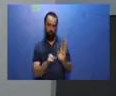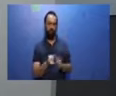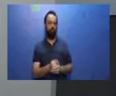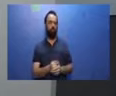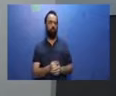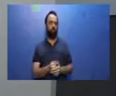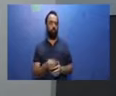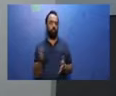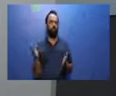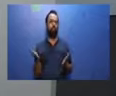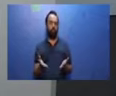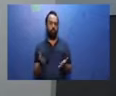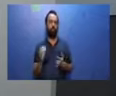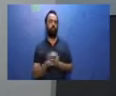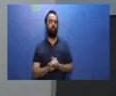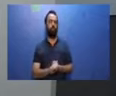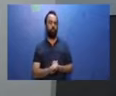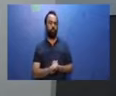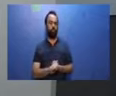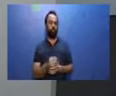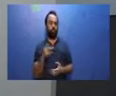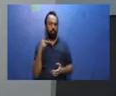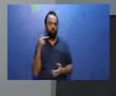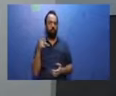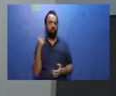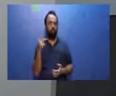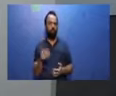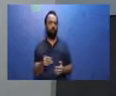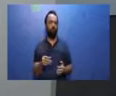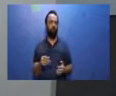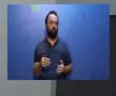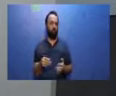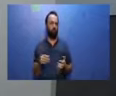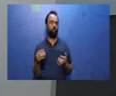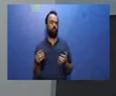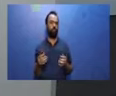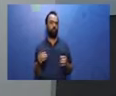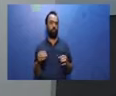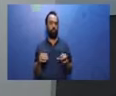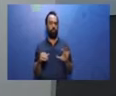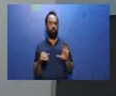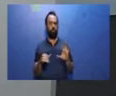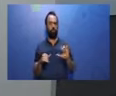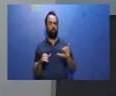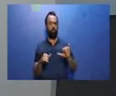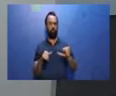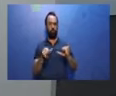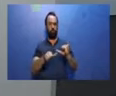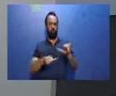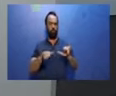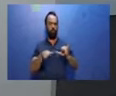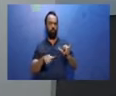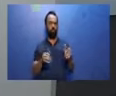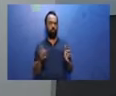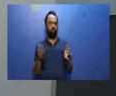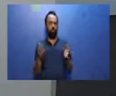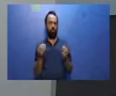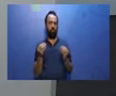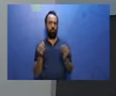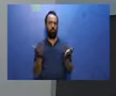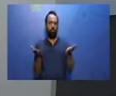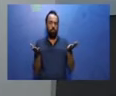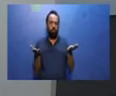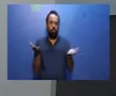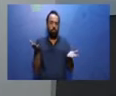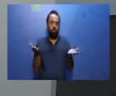e na aula de hoje nós vamos falar sobre como balancear uma reação química aqui nós temos uma